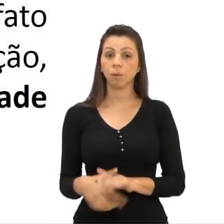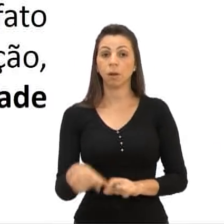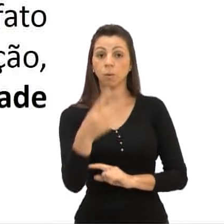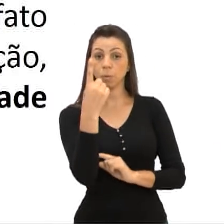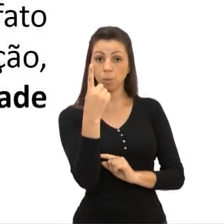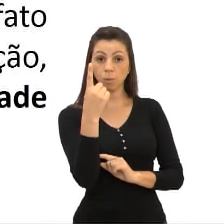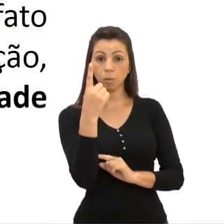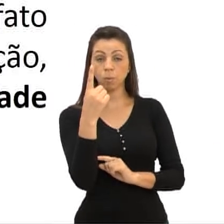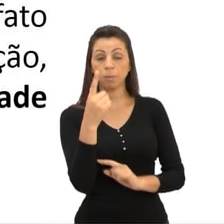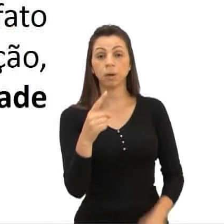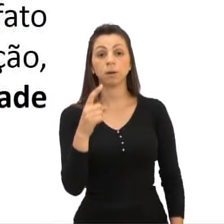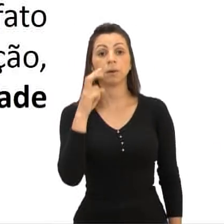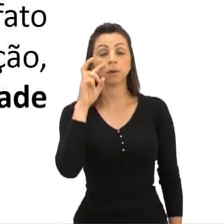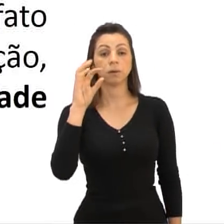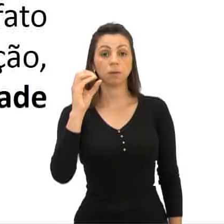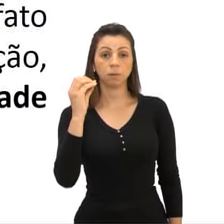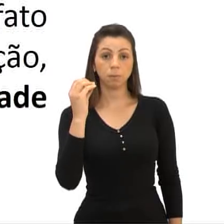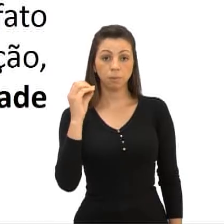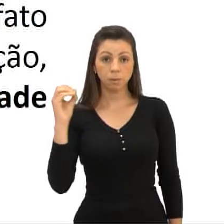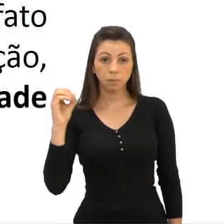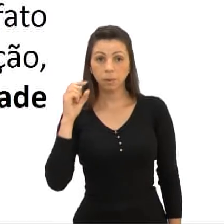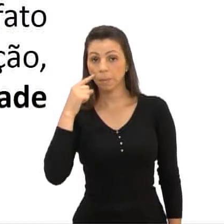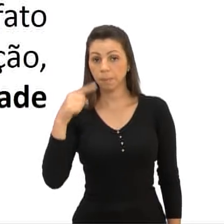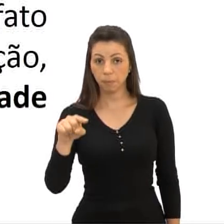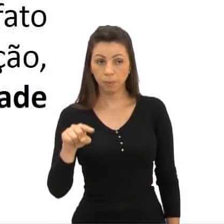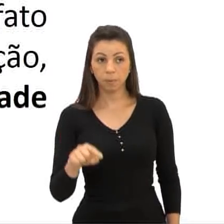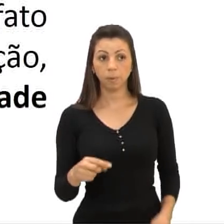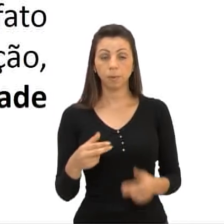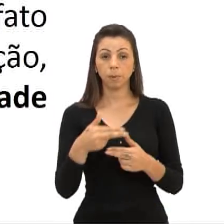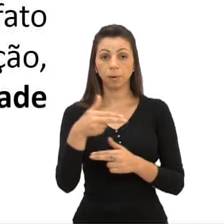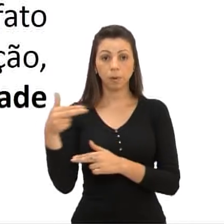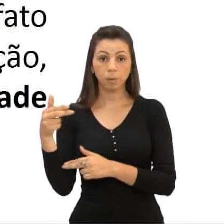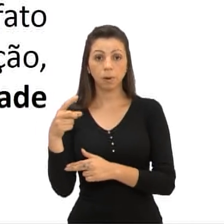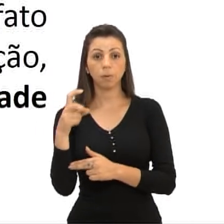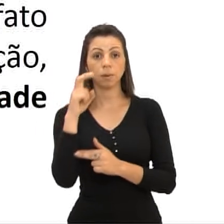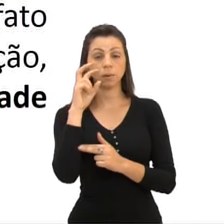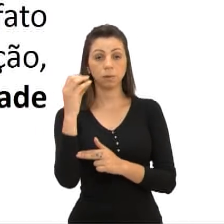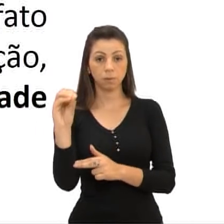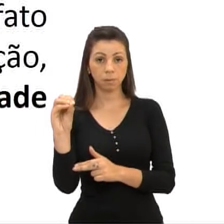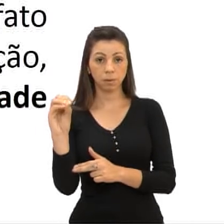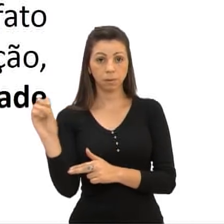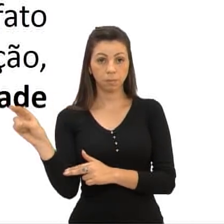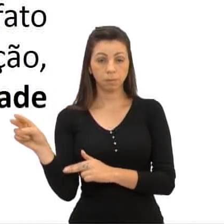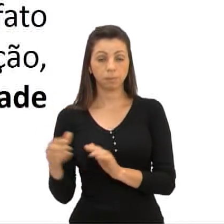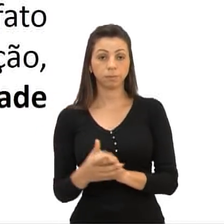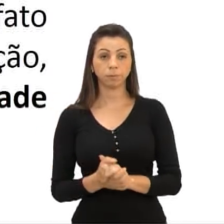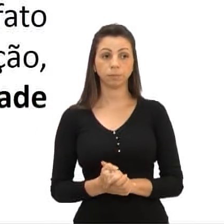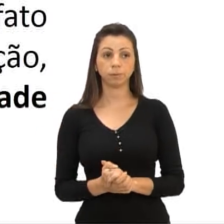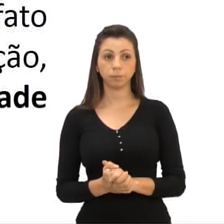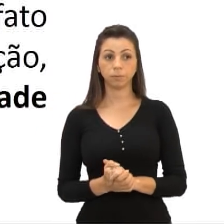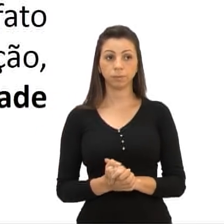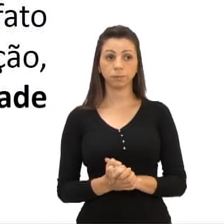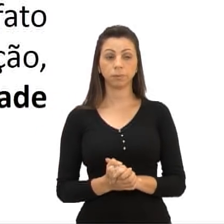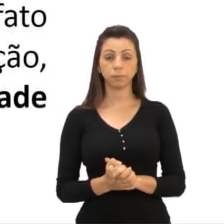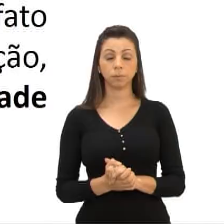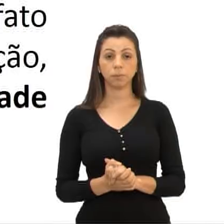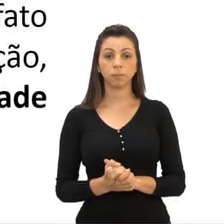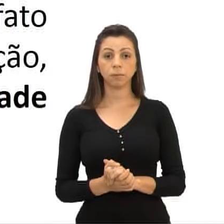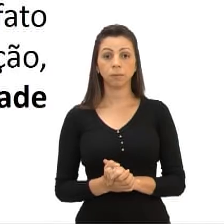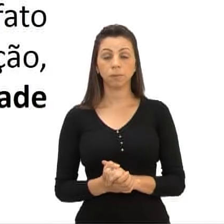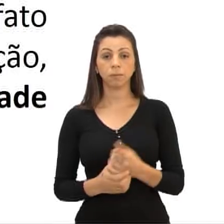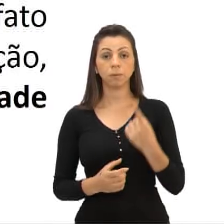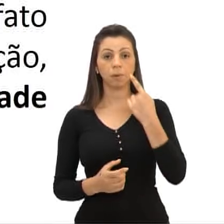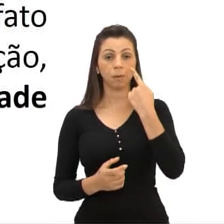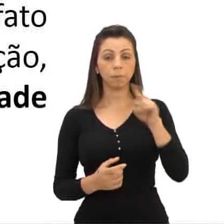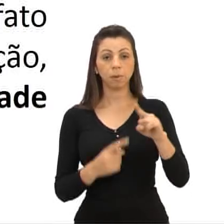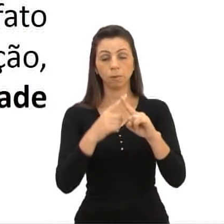mil, igual a 50 mil. E o produto dos meios, que seria 1.000 vezes 50, igual a